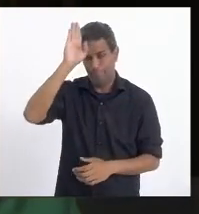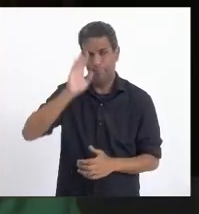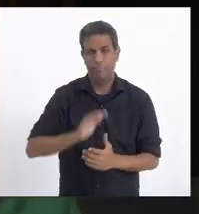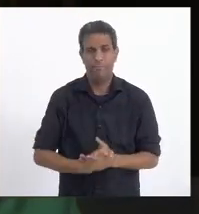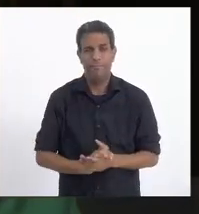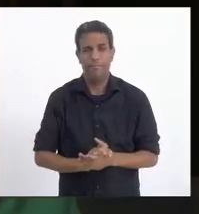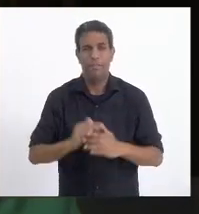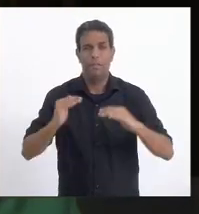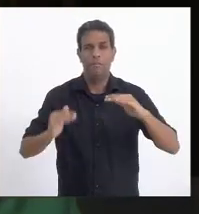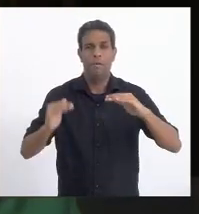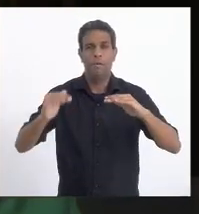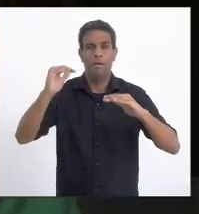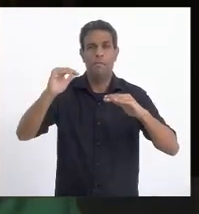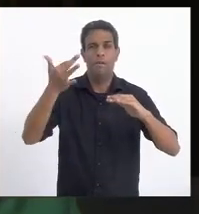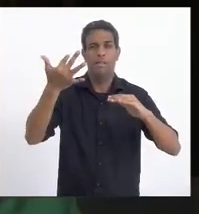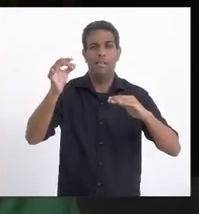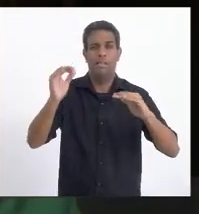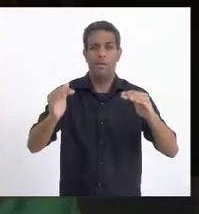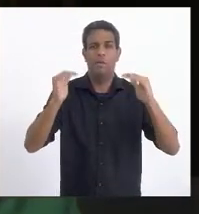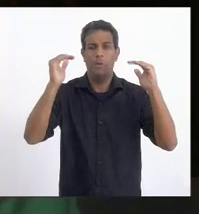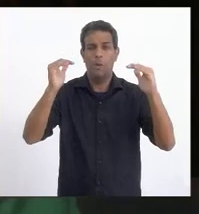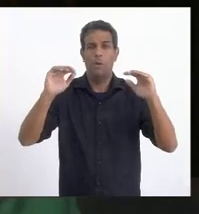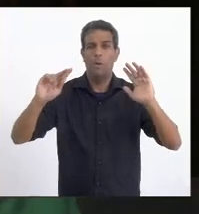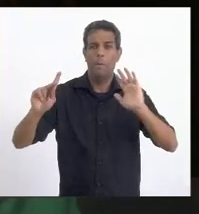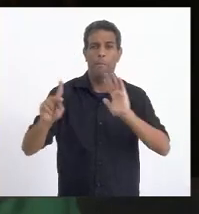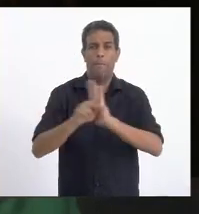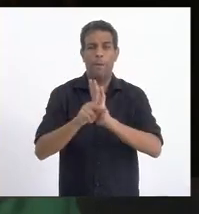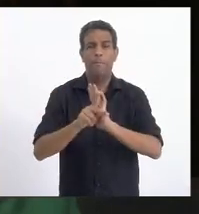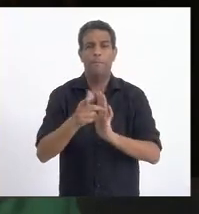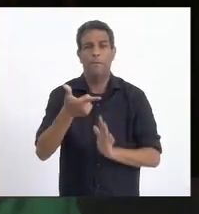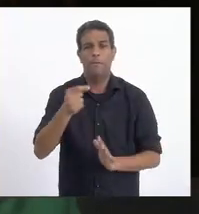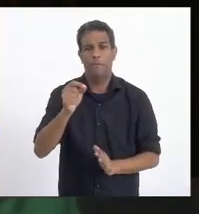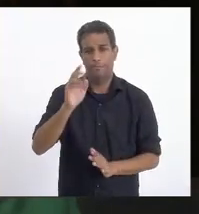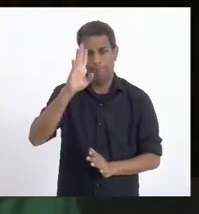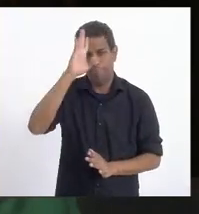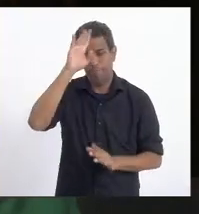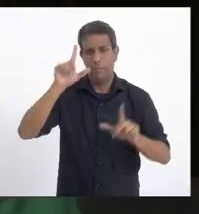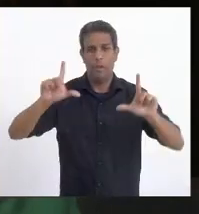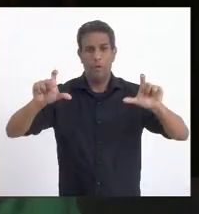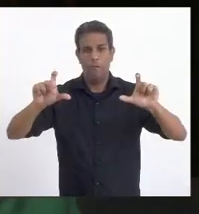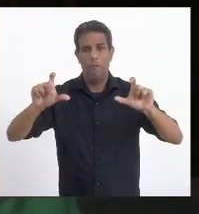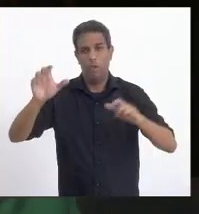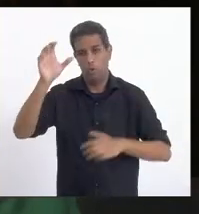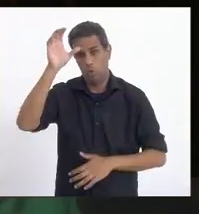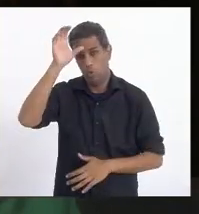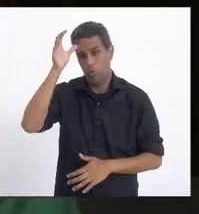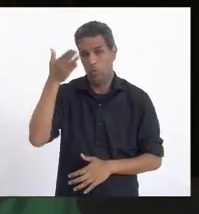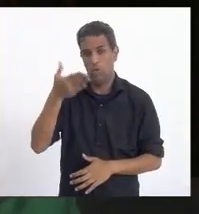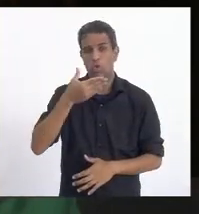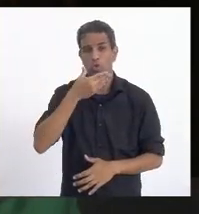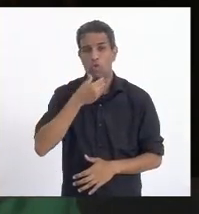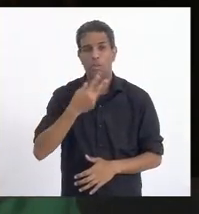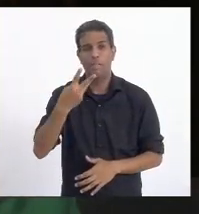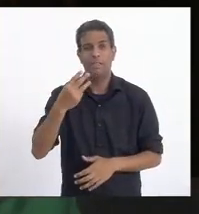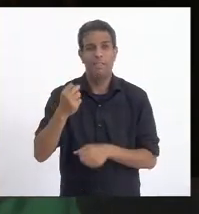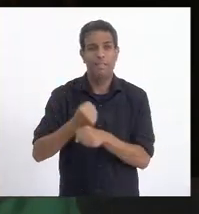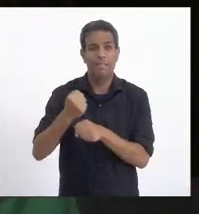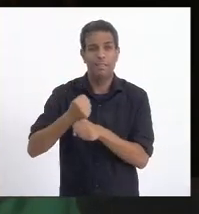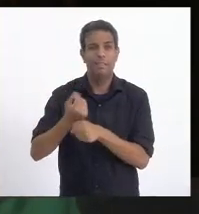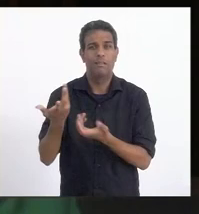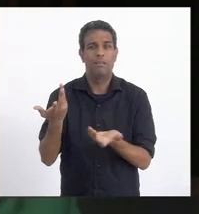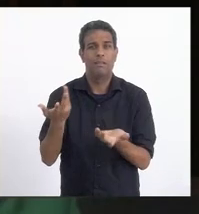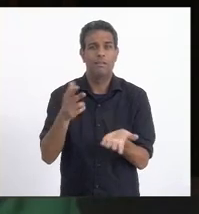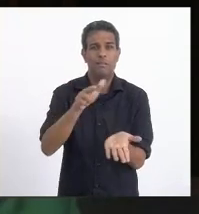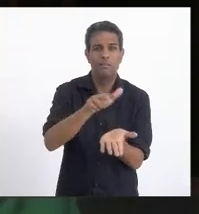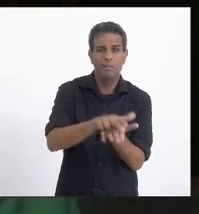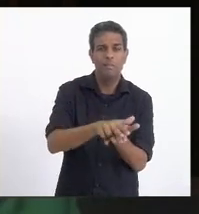11º no quadro de Heróis do 20º batalhão da foto do meu tio que ficou três anos em cima